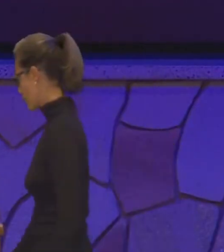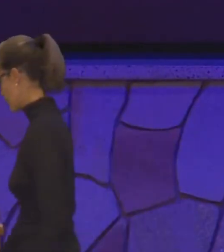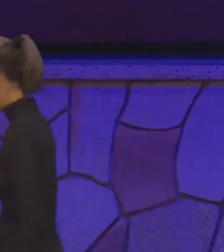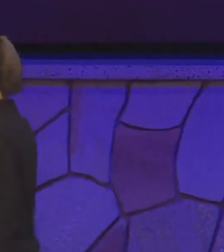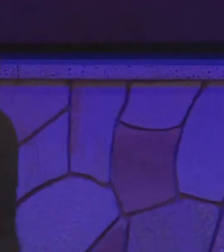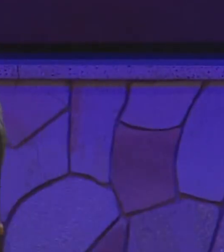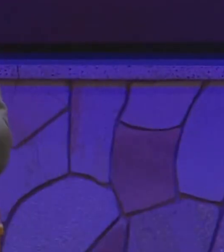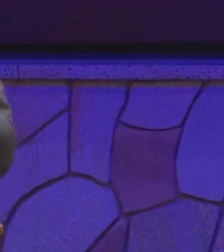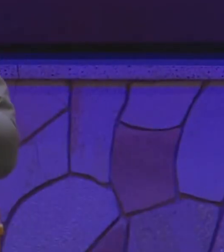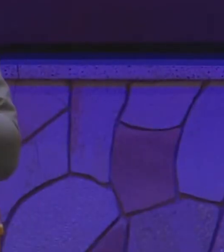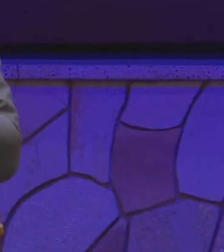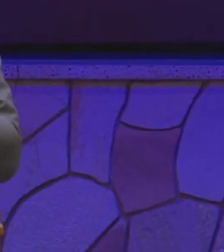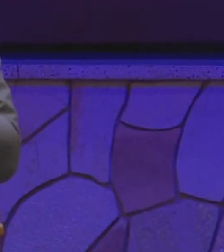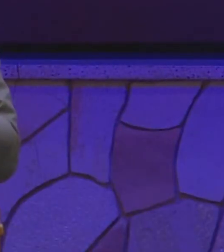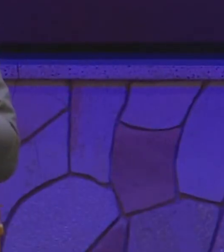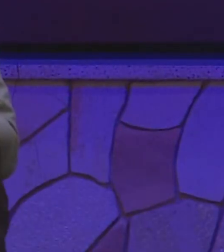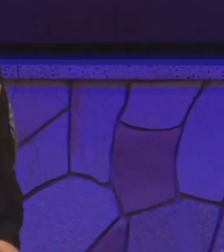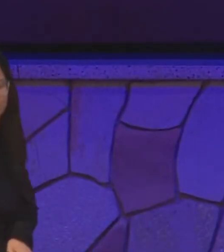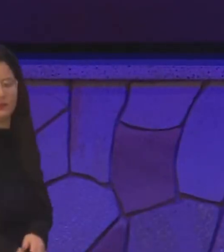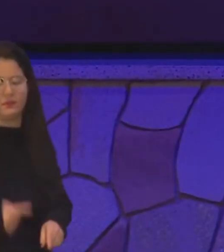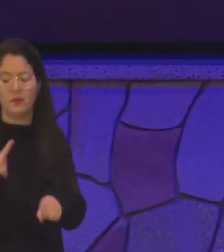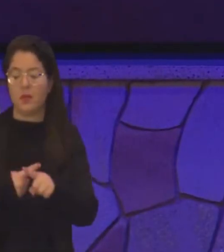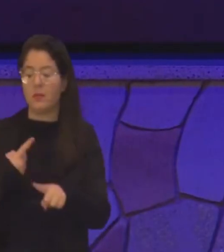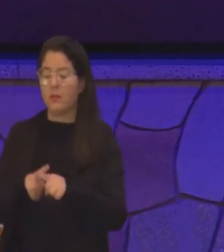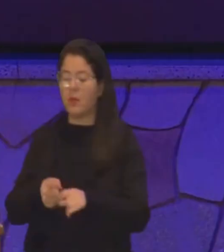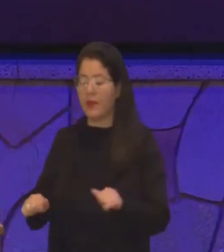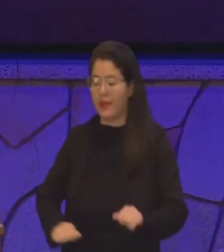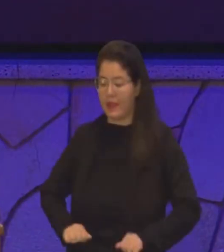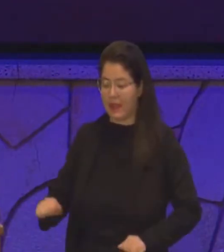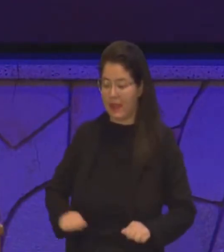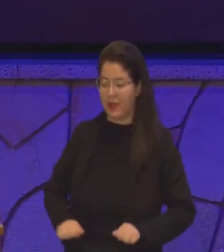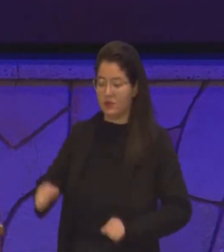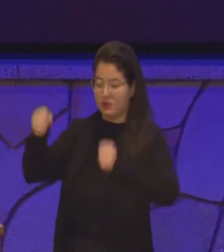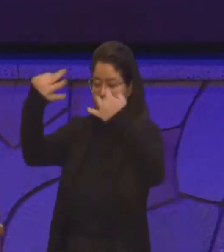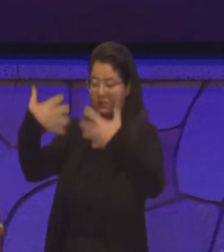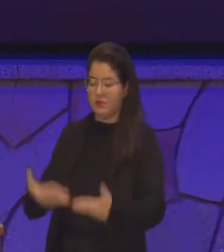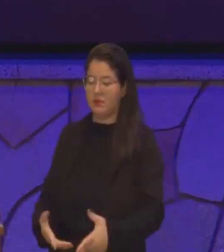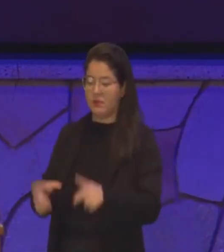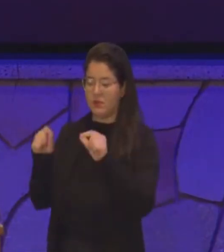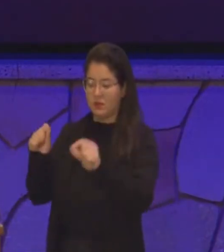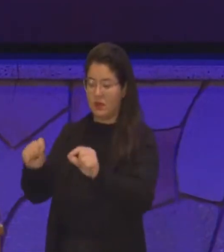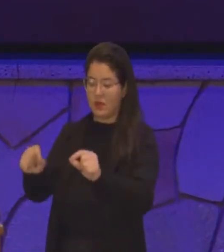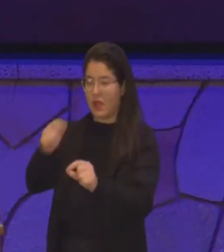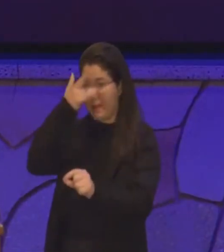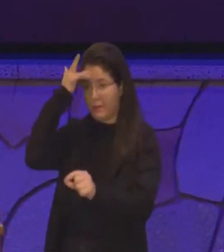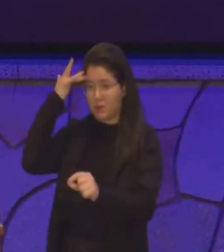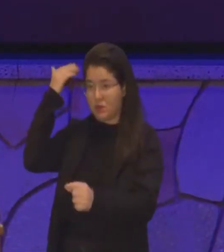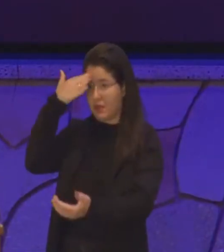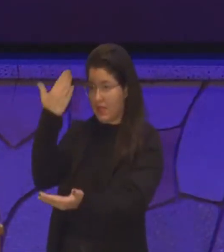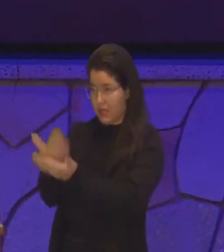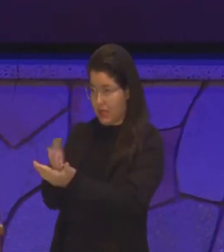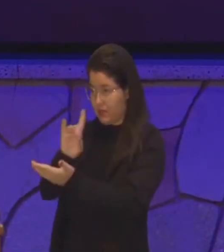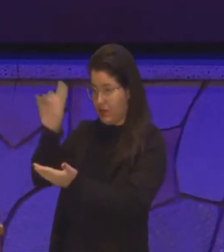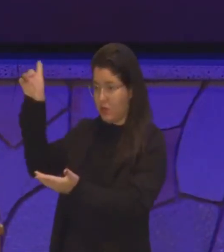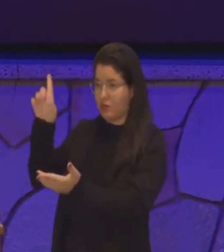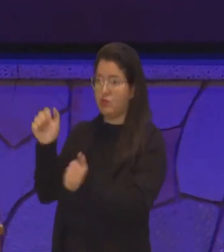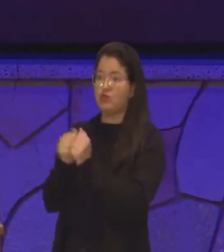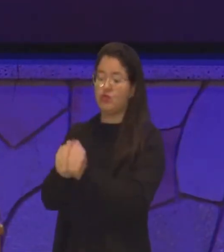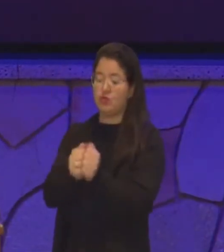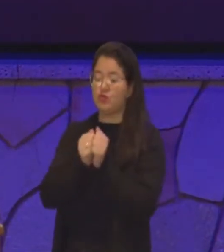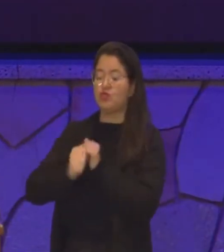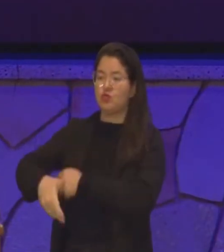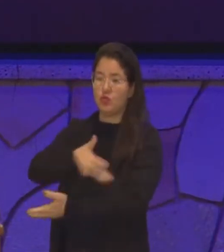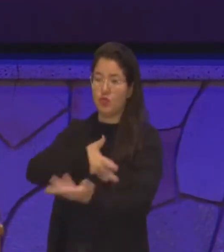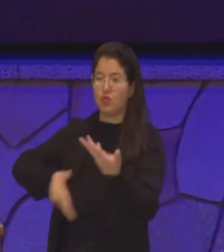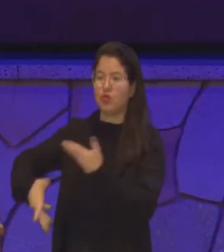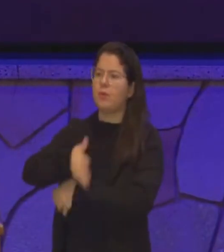partir do verso 42, ele diz que aqueles que criam se mantinham unidos, e eles perseveravam na